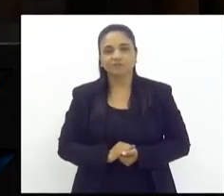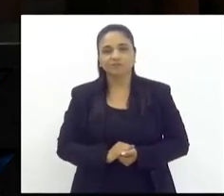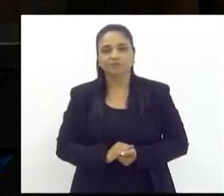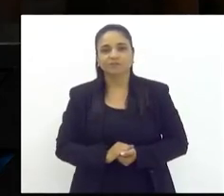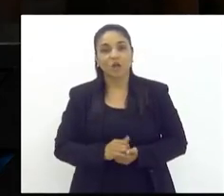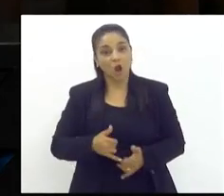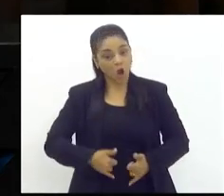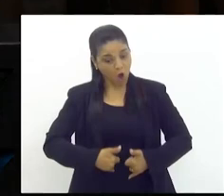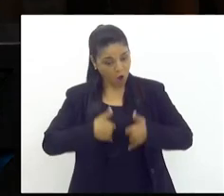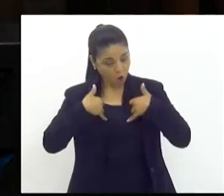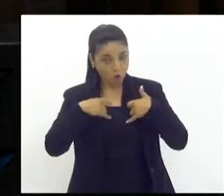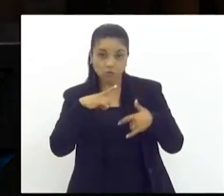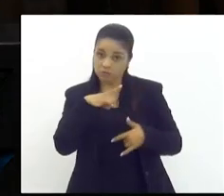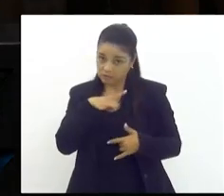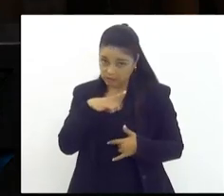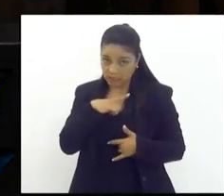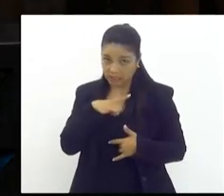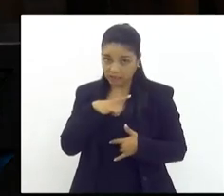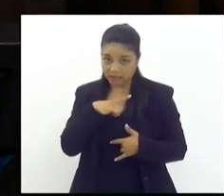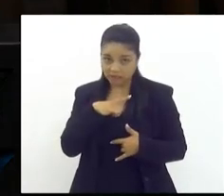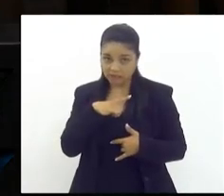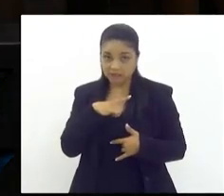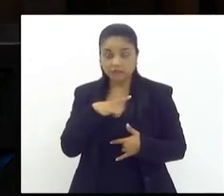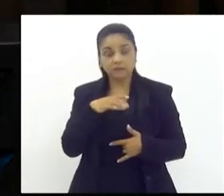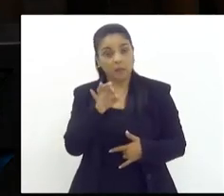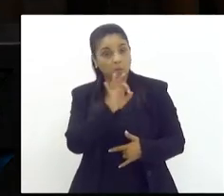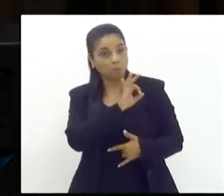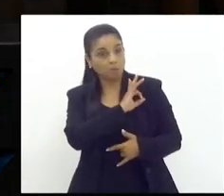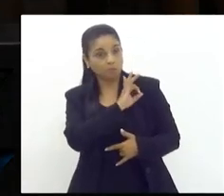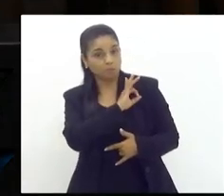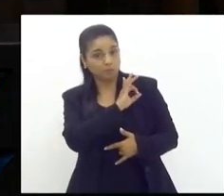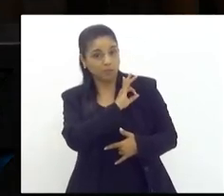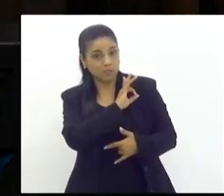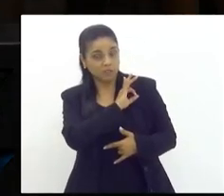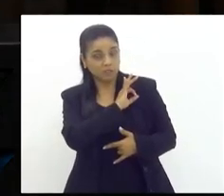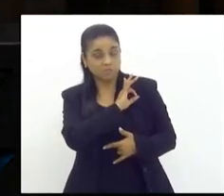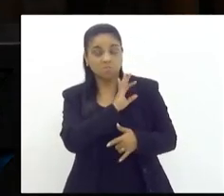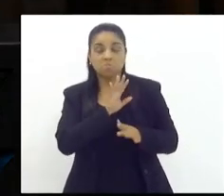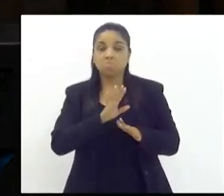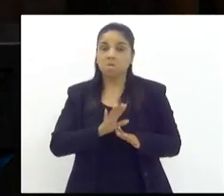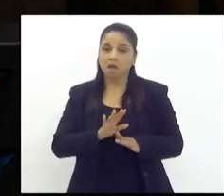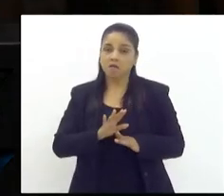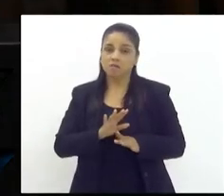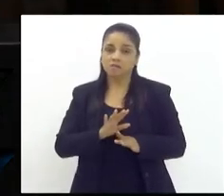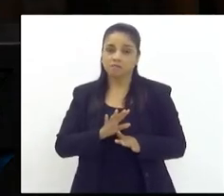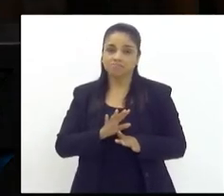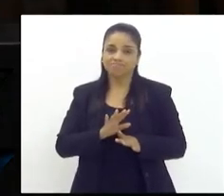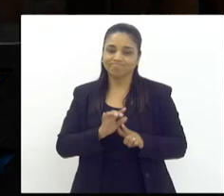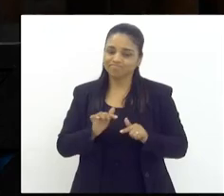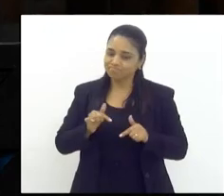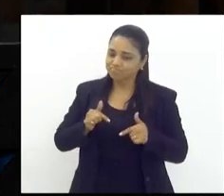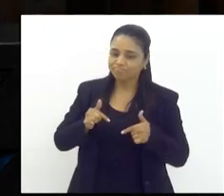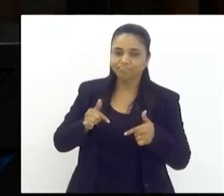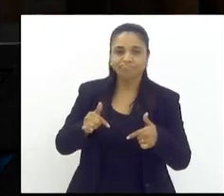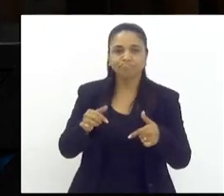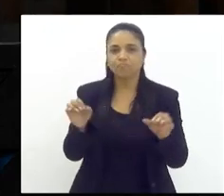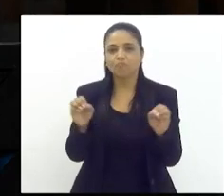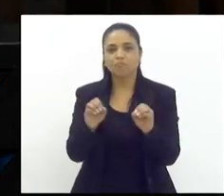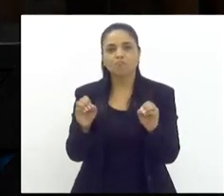que se orgulha da sua polícia mas que sequer providenciou